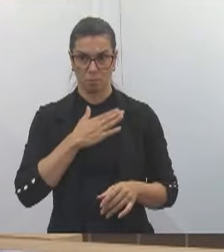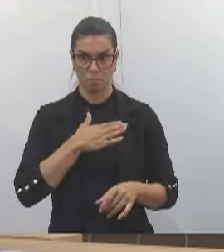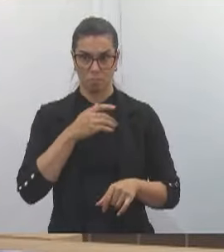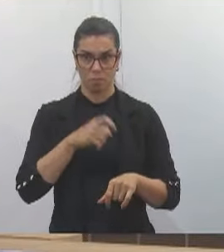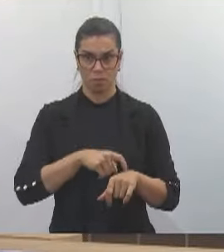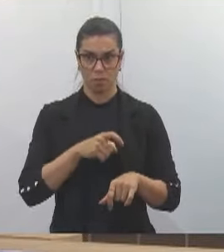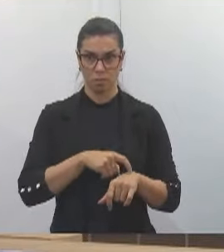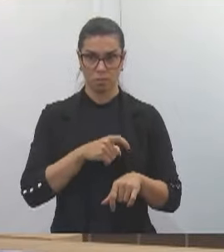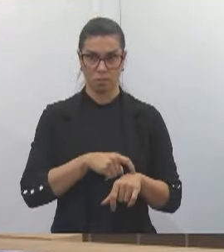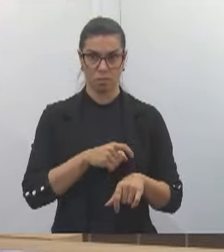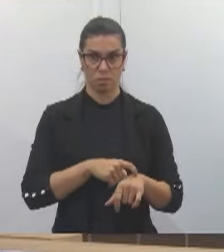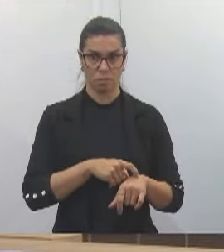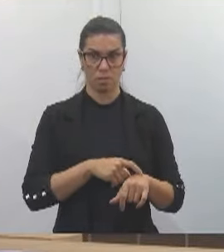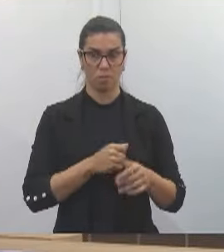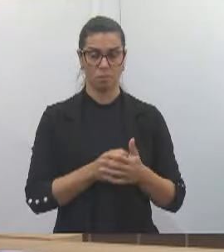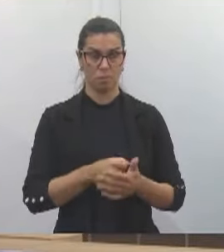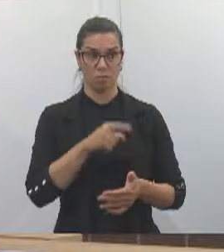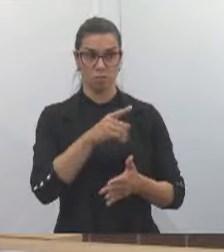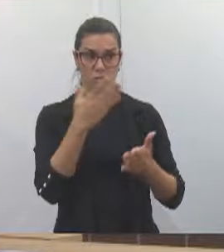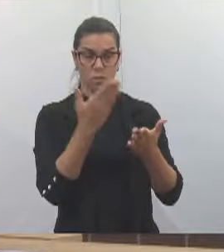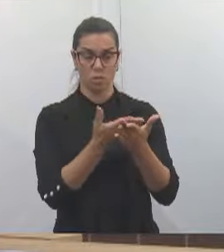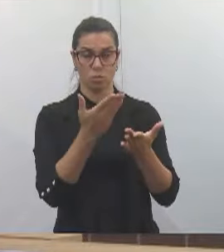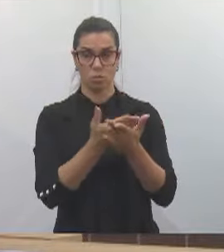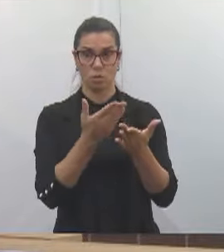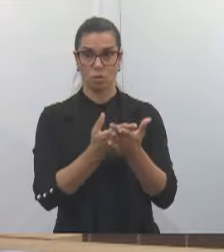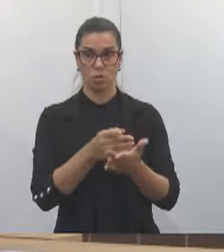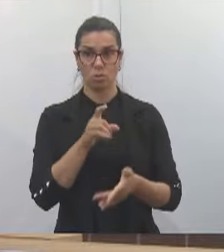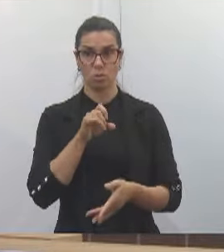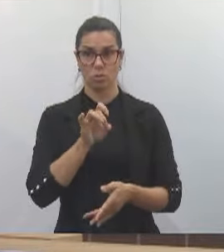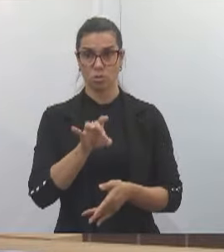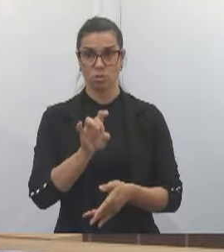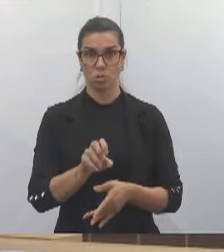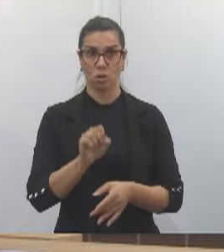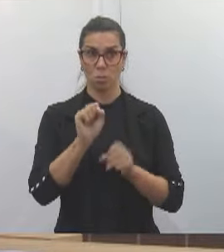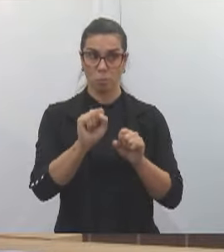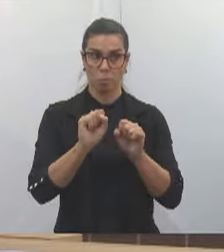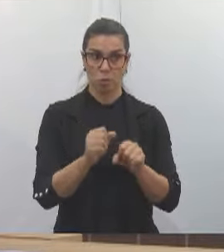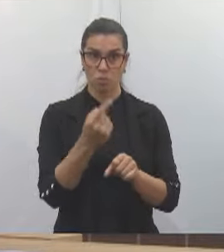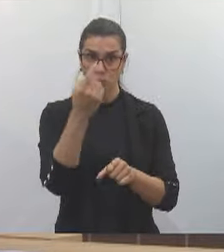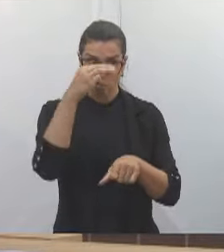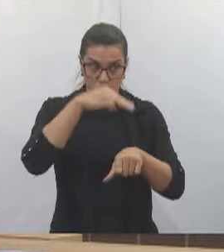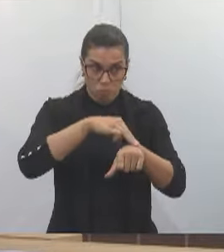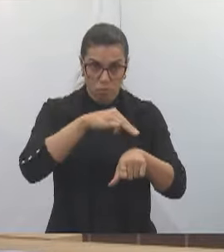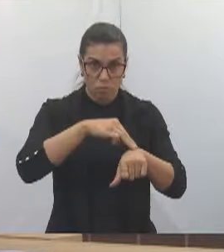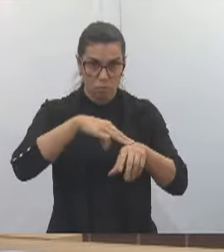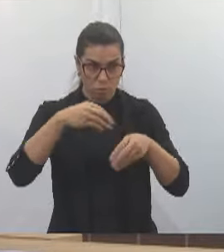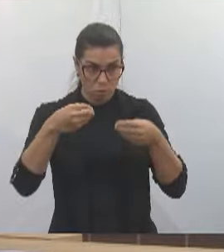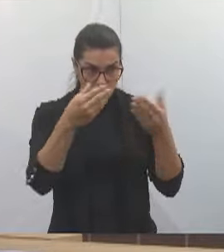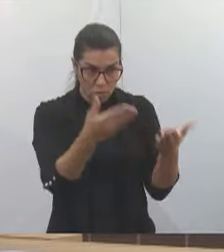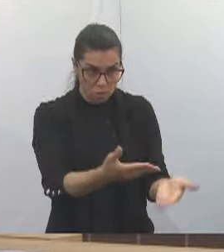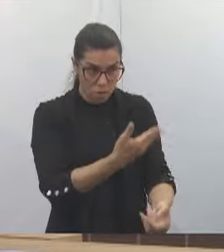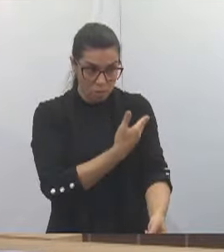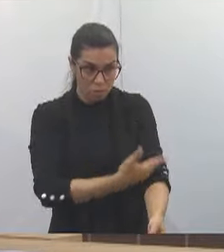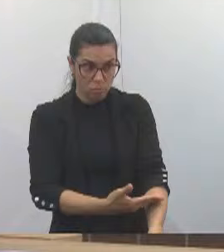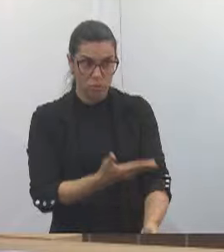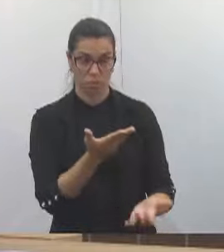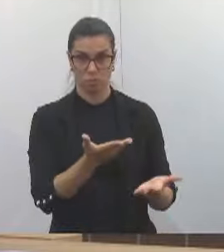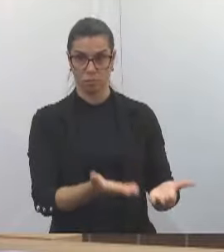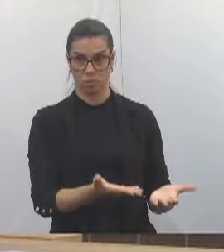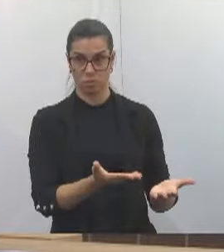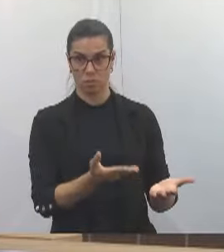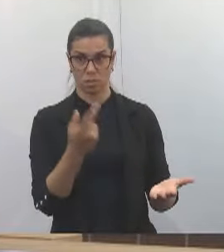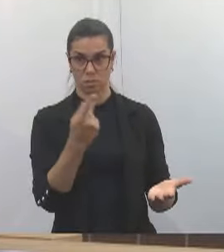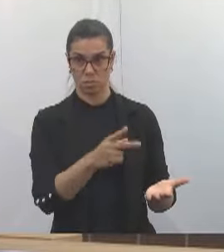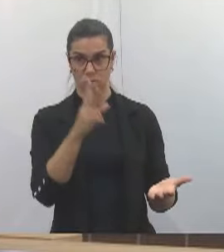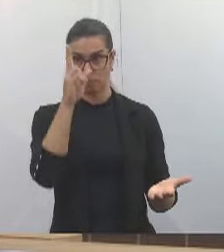No regimento, depois você dá uma estudadinha, você só pode ter a parte de um minuto. Eu dei essa parte por educação, tá. A sua